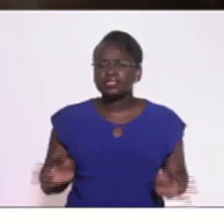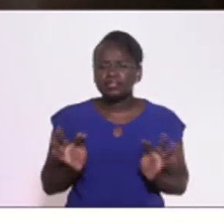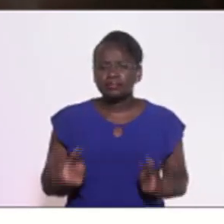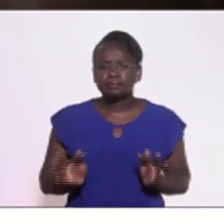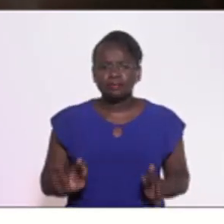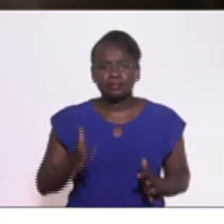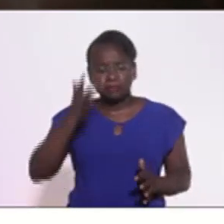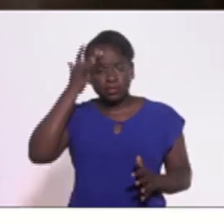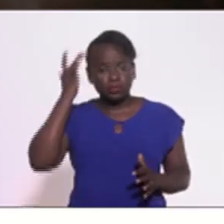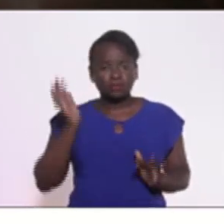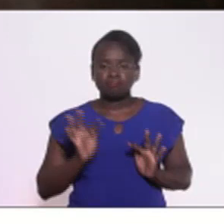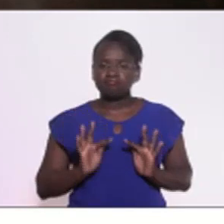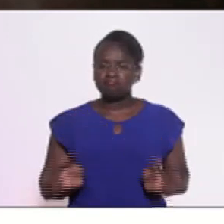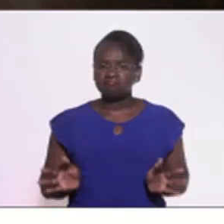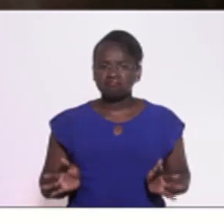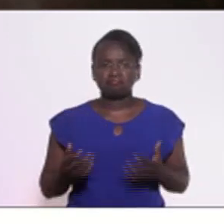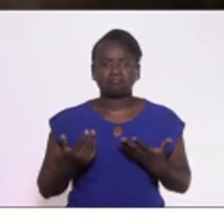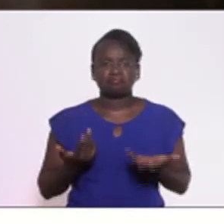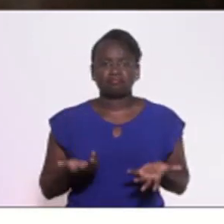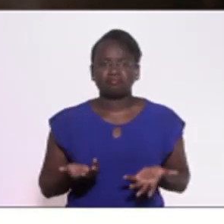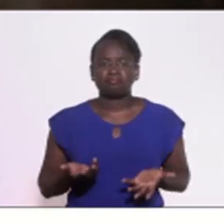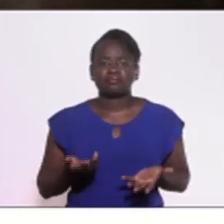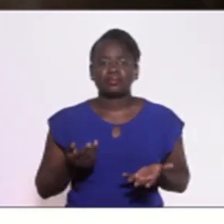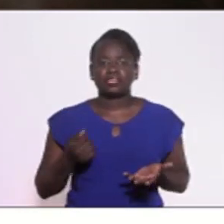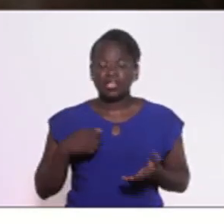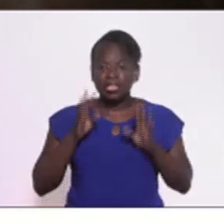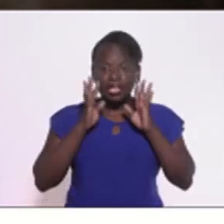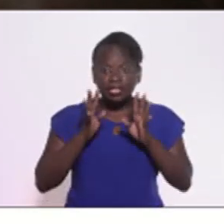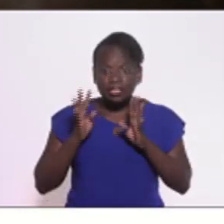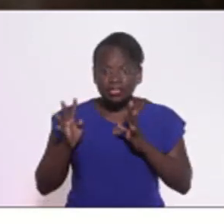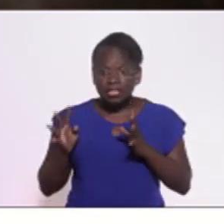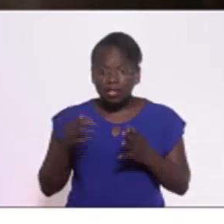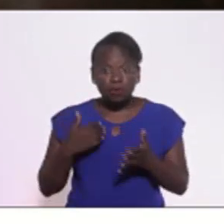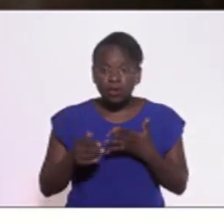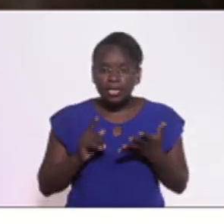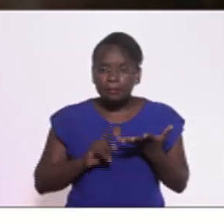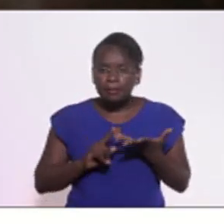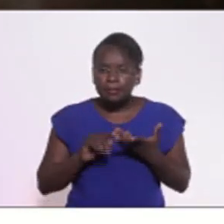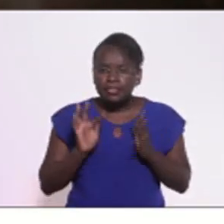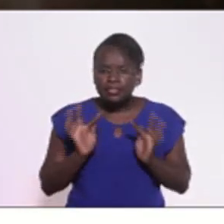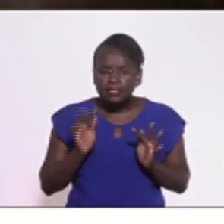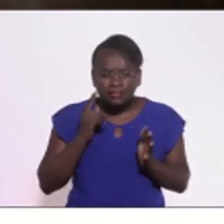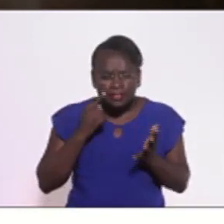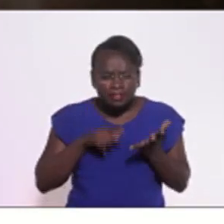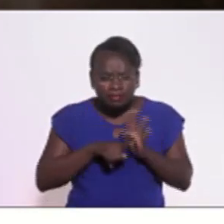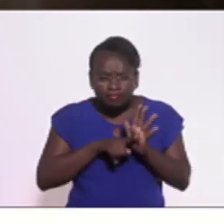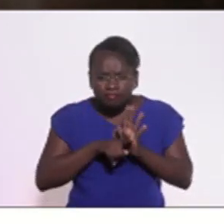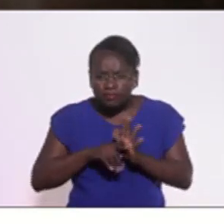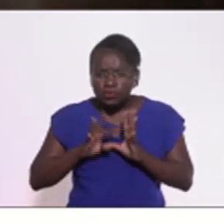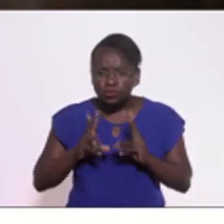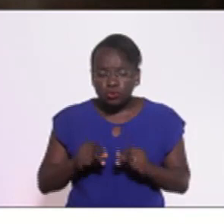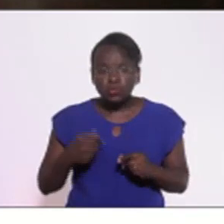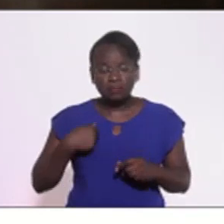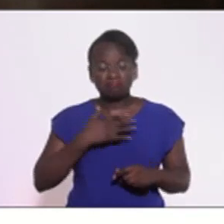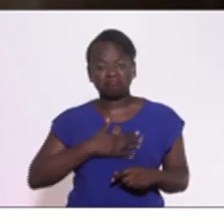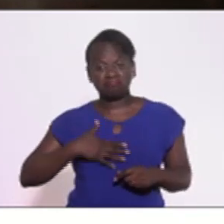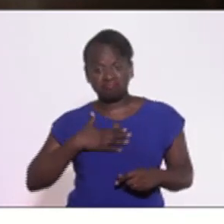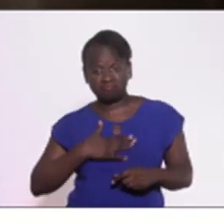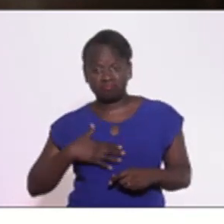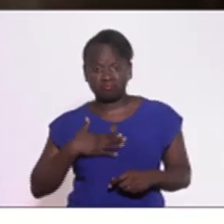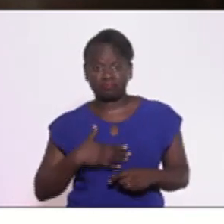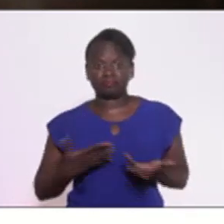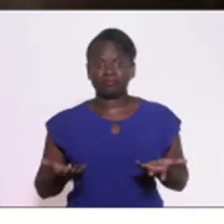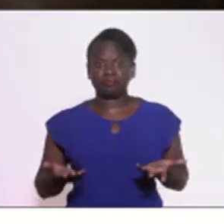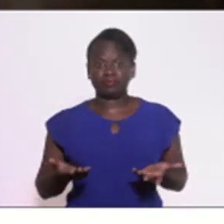uma pessoa simples, uma pessoa atenta aos mínimos detalhes, sabe? E eu fiquei muito feliz,